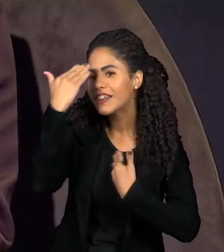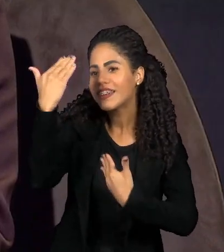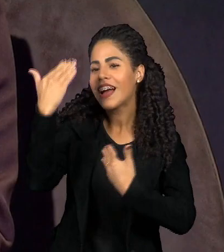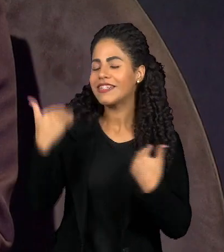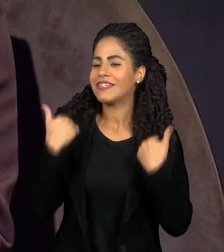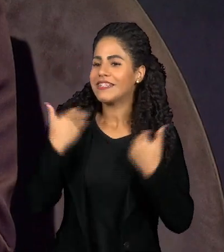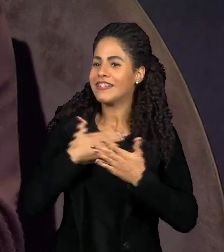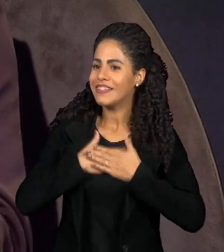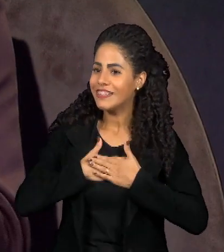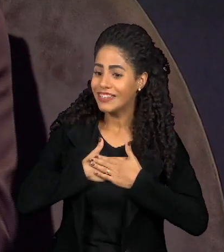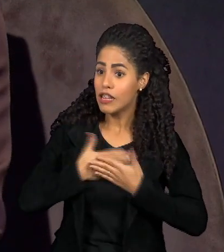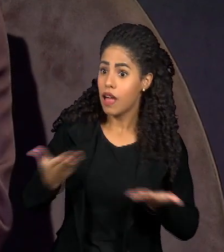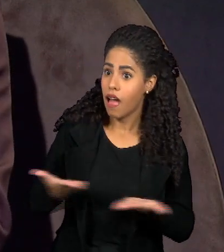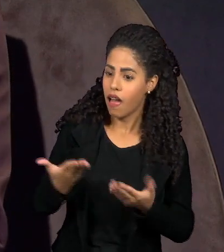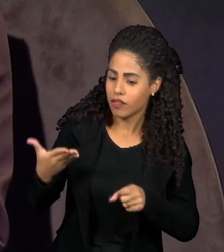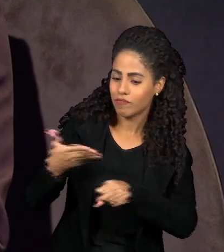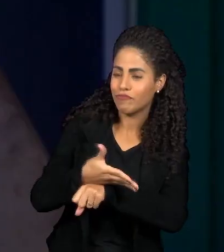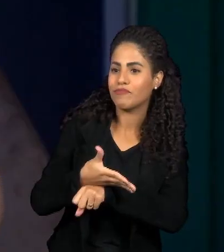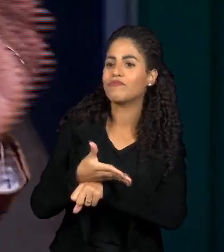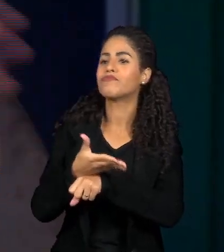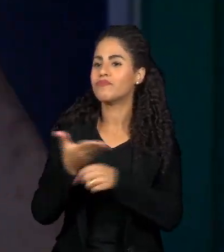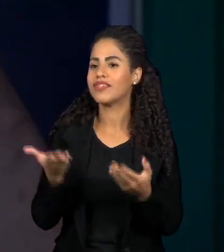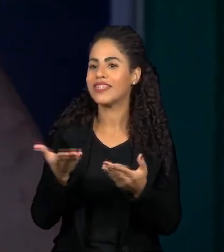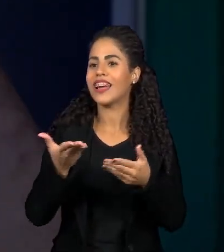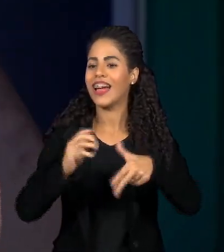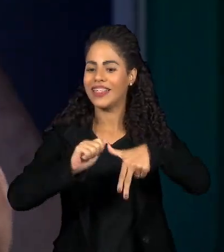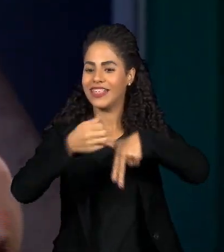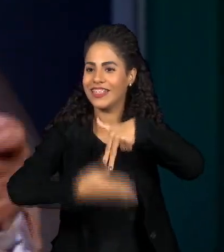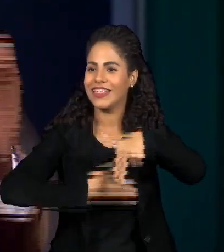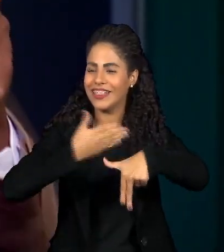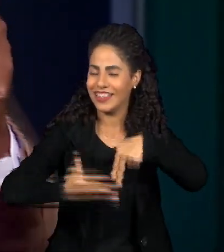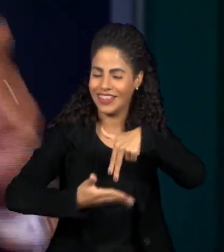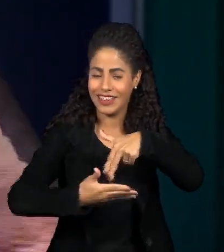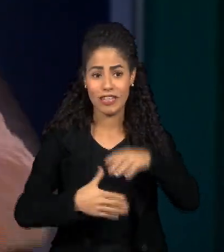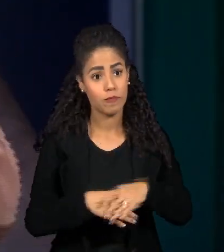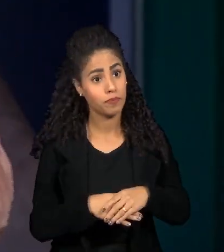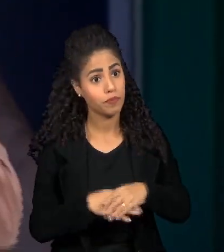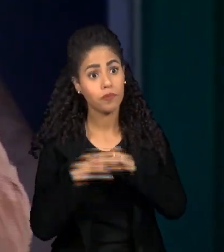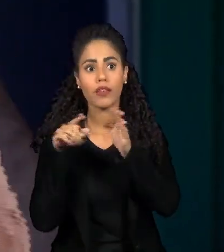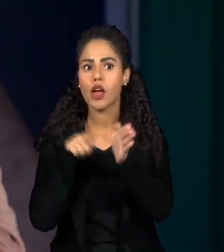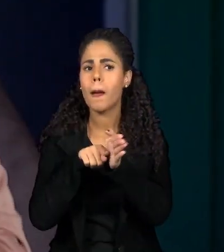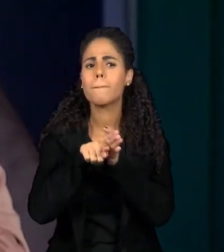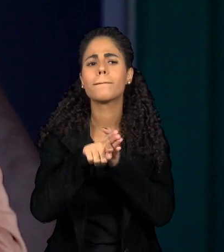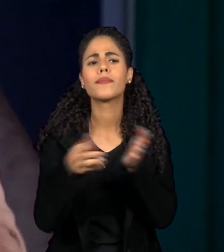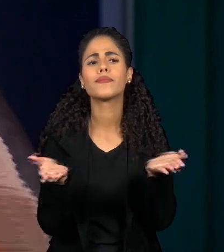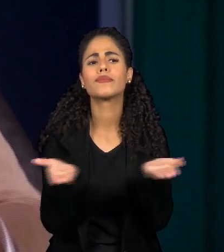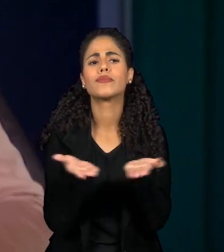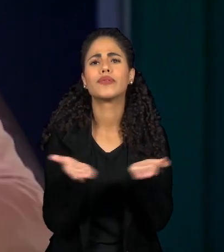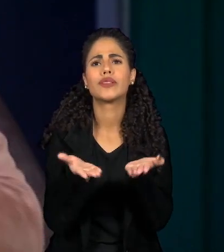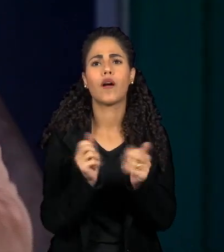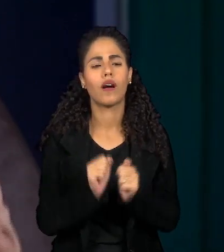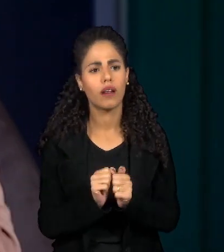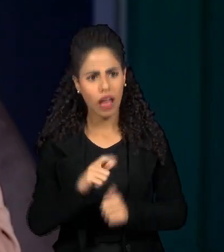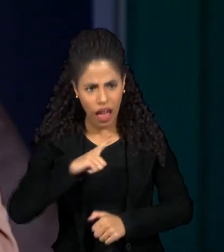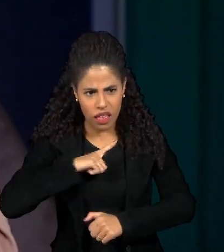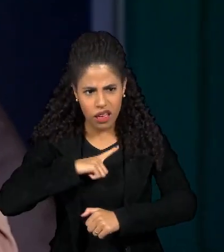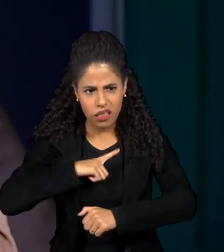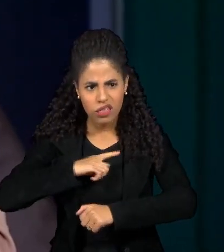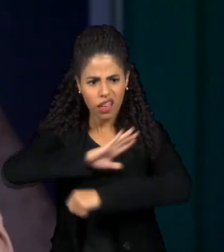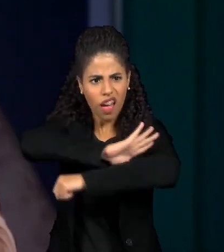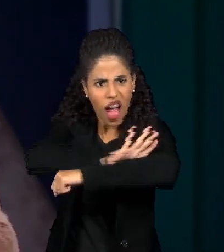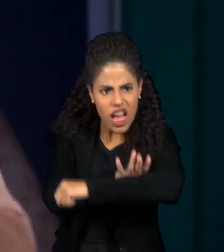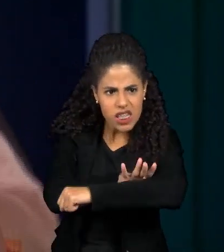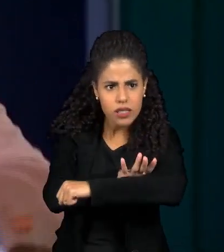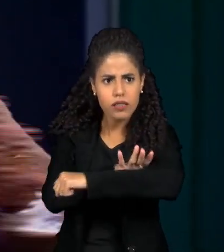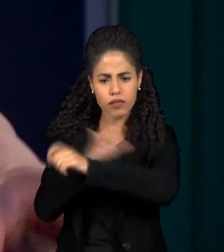toda minha em participar desse programa. Eu já começo fazendo a pergunta que não quer calar. Tem racismo no mercado